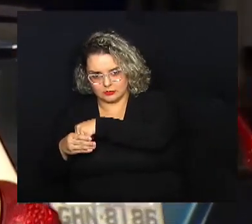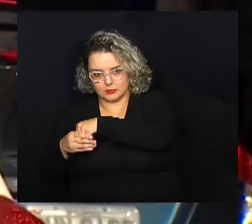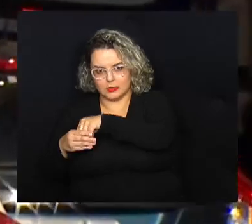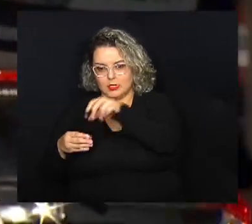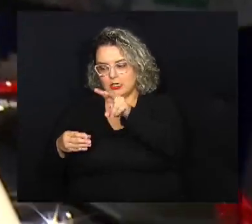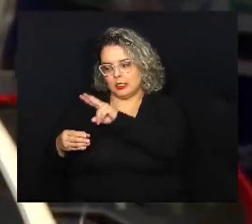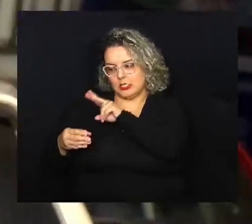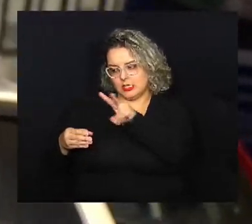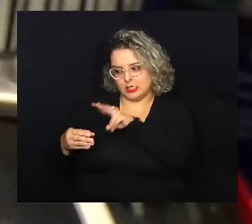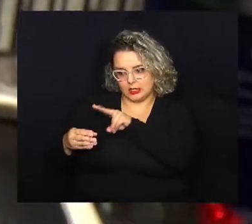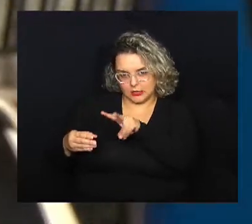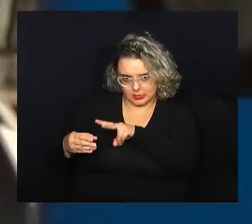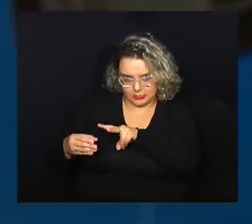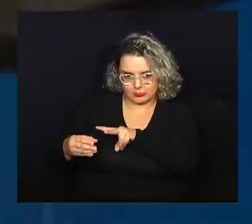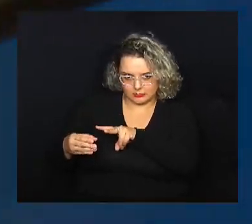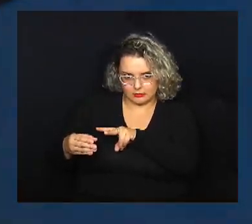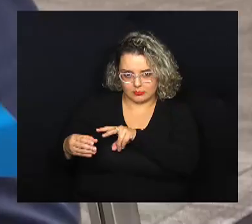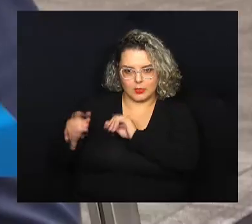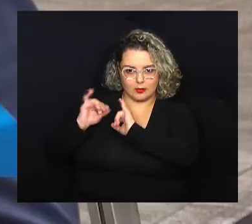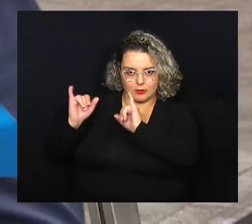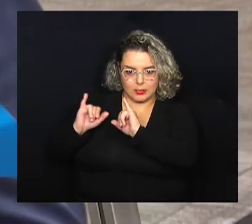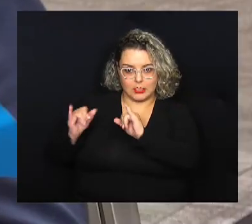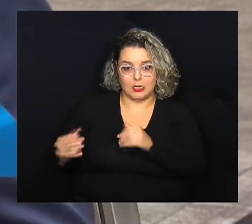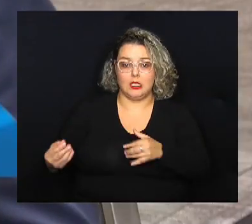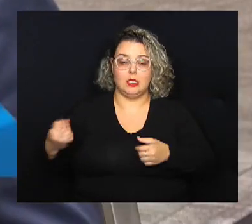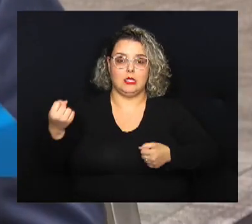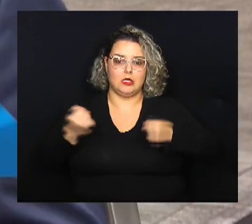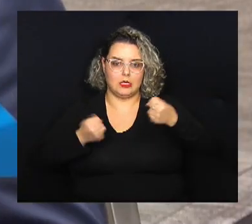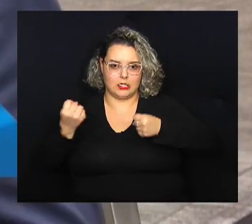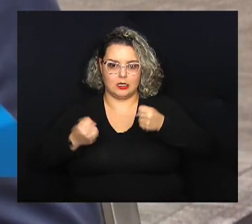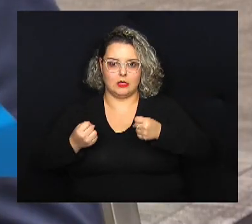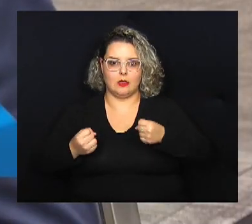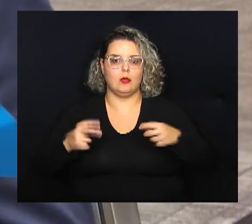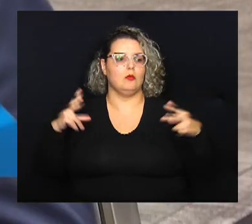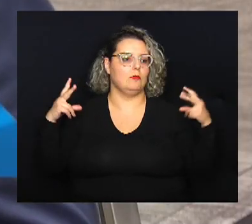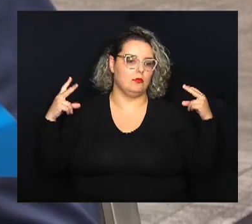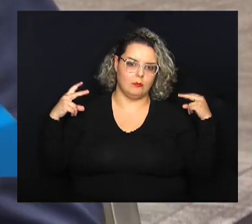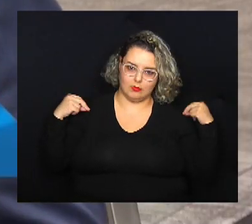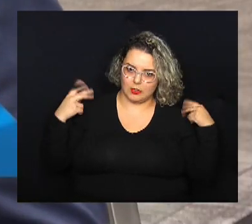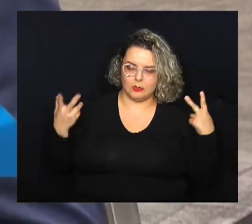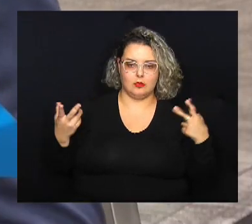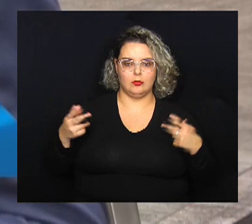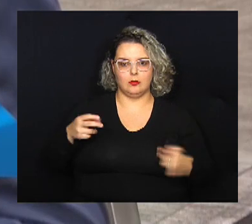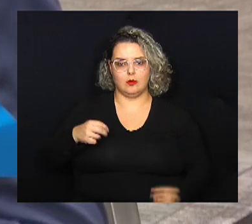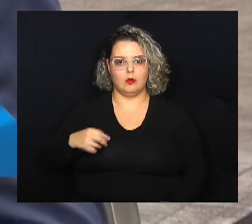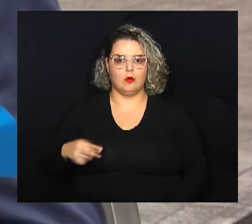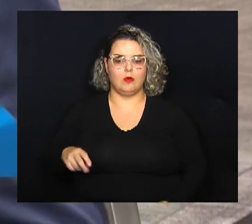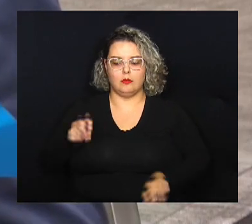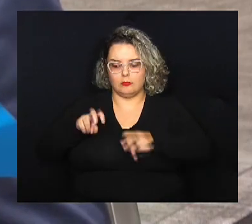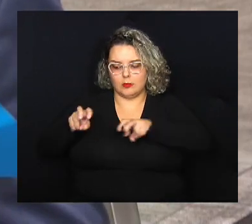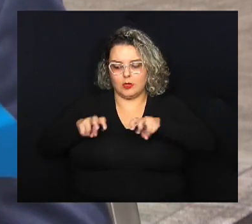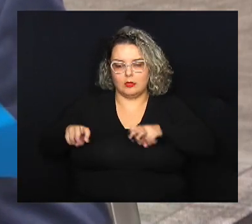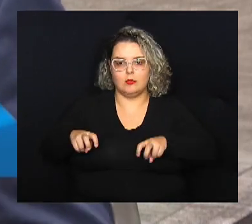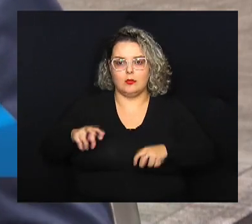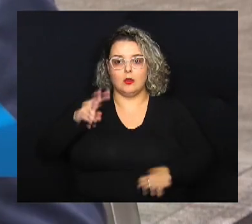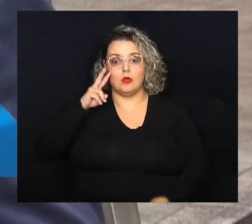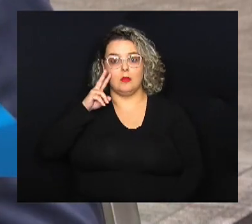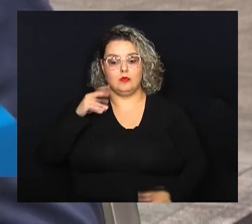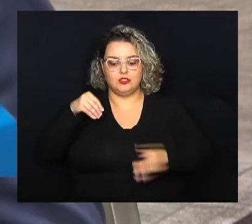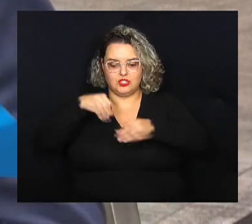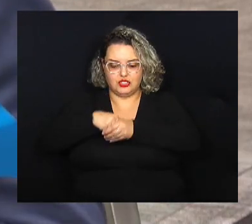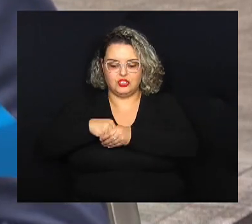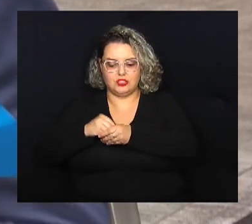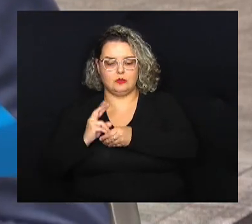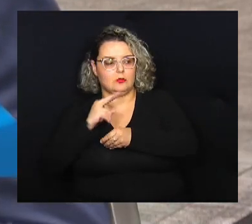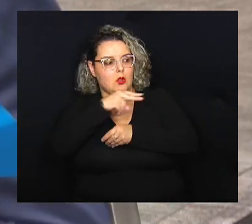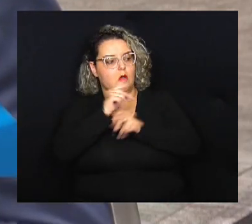sendo publicado, né, e quem está dirigindo, no caso o motorista ou o passageiro, olhando de dentro para